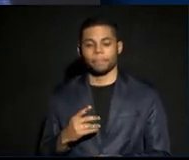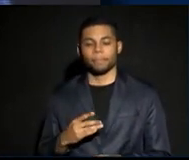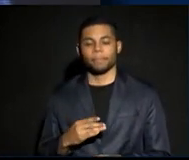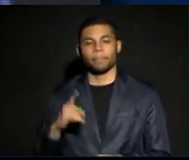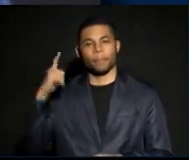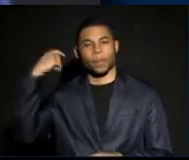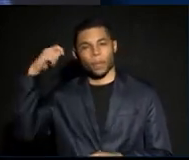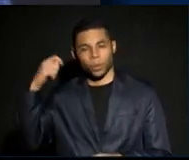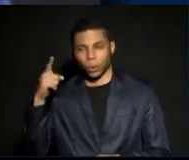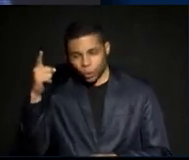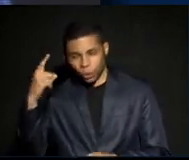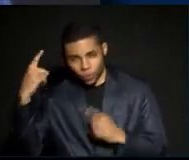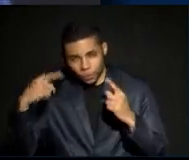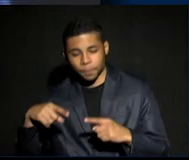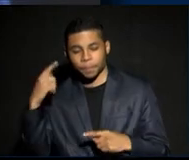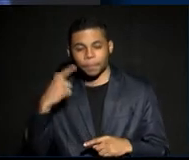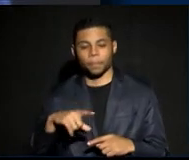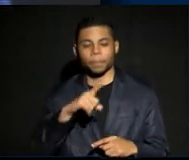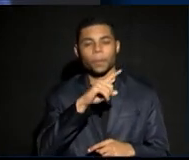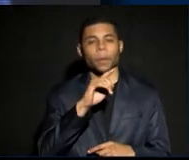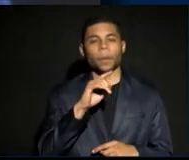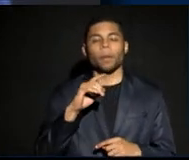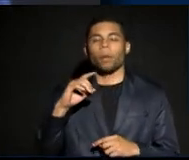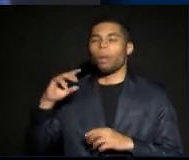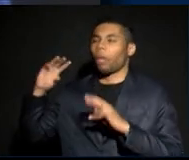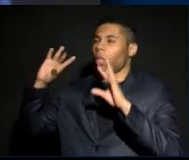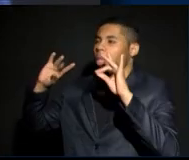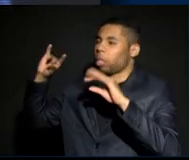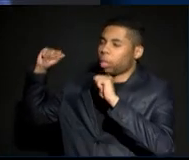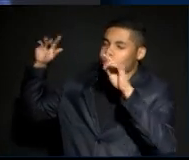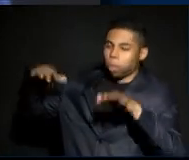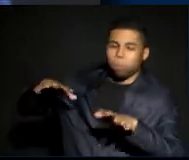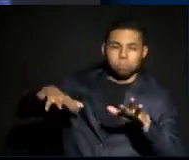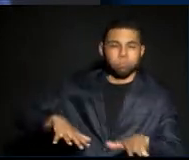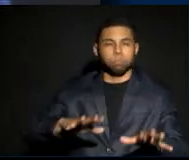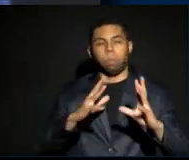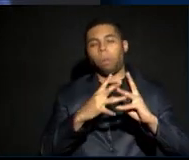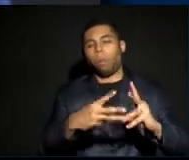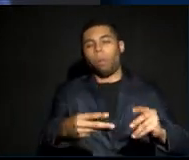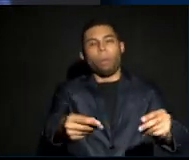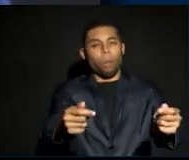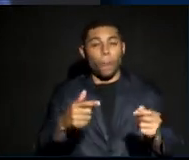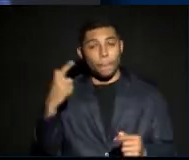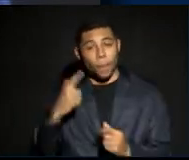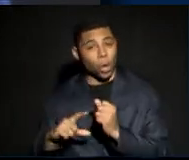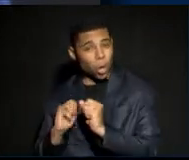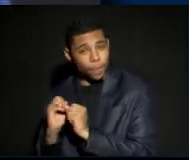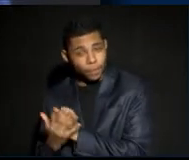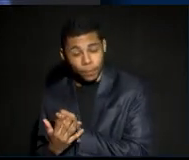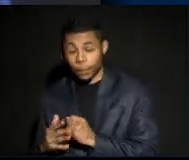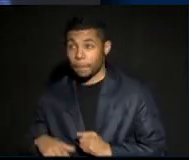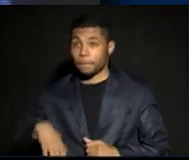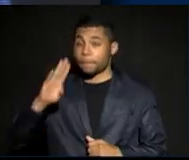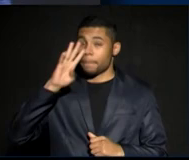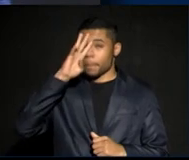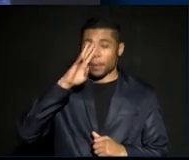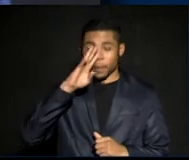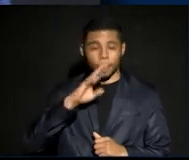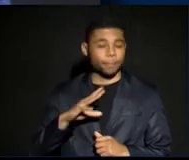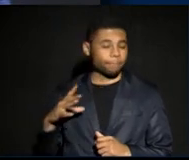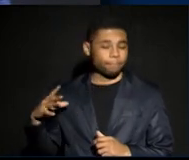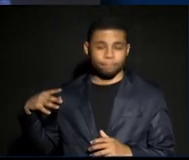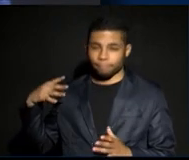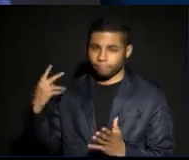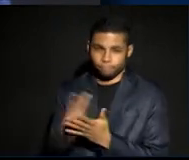recessão brutal na Argentina enfrentamos um desastre Brumadinho os primeiros dias enfrentamos uma crise do convite que a maior crise que a nossa geração